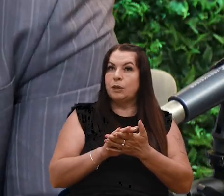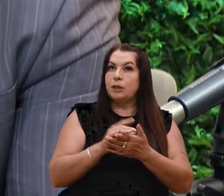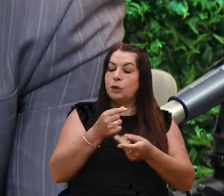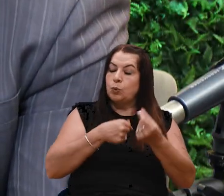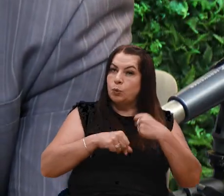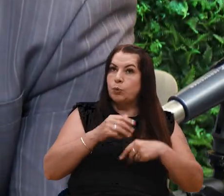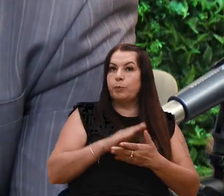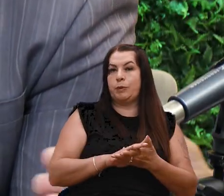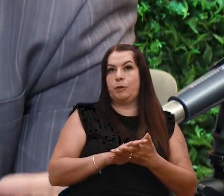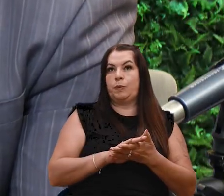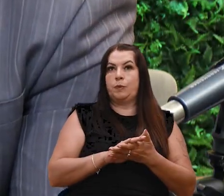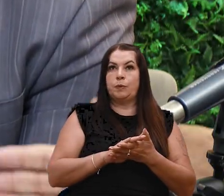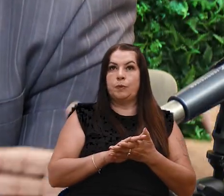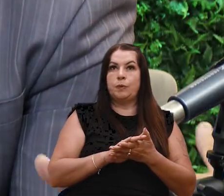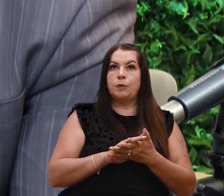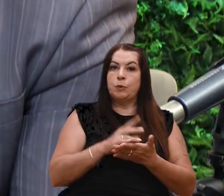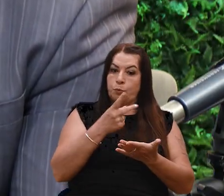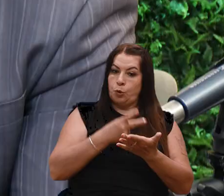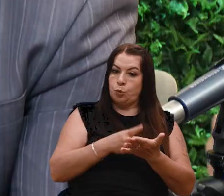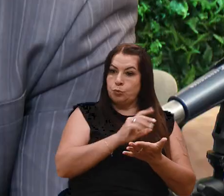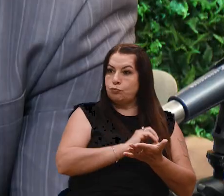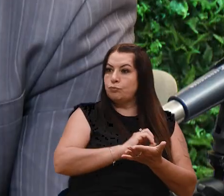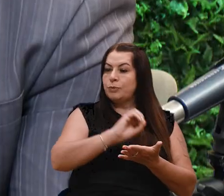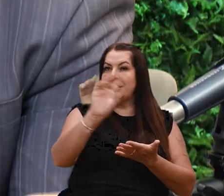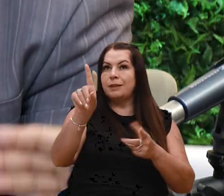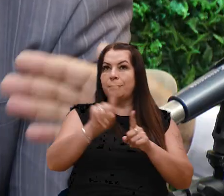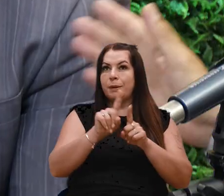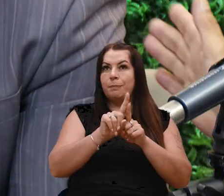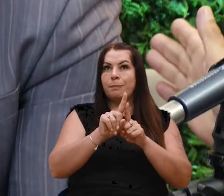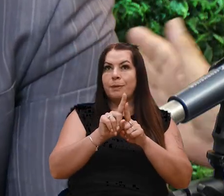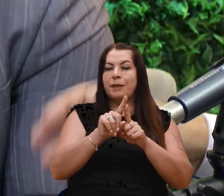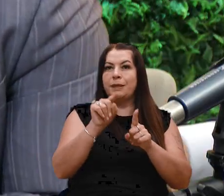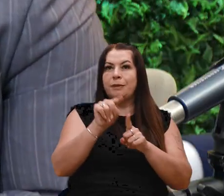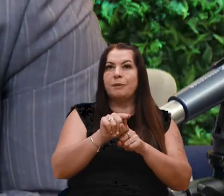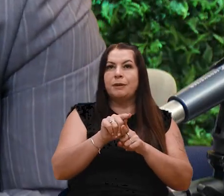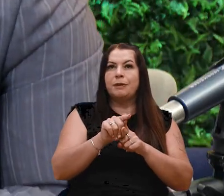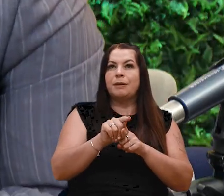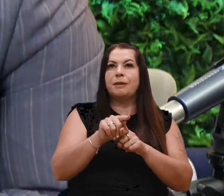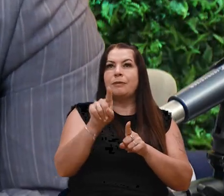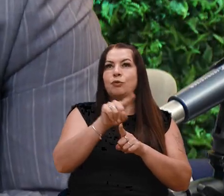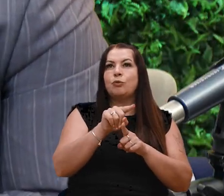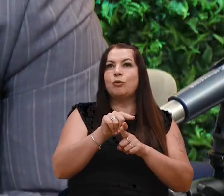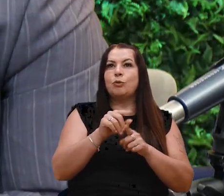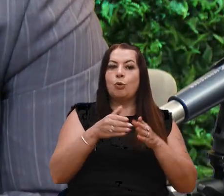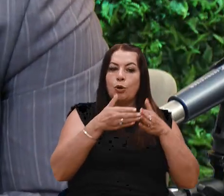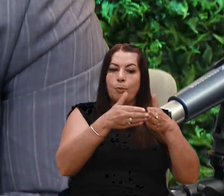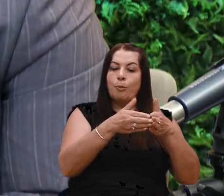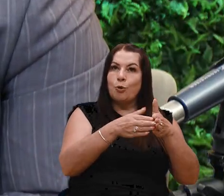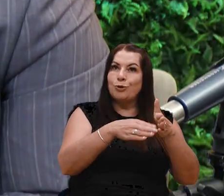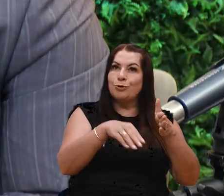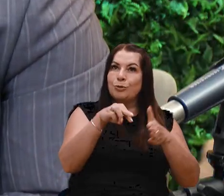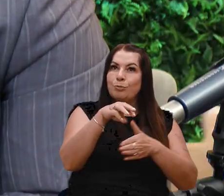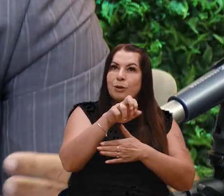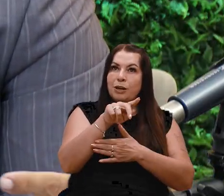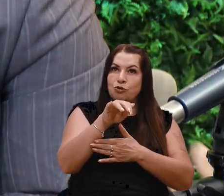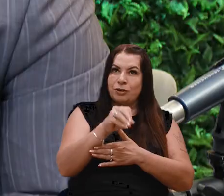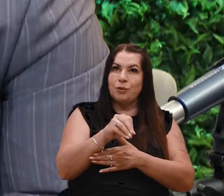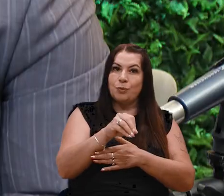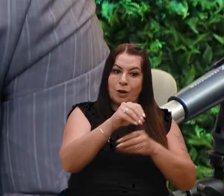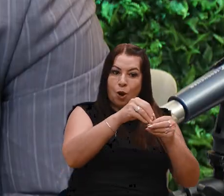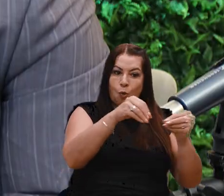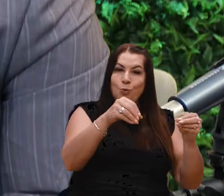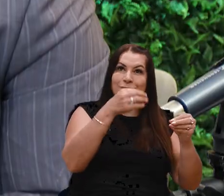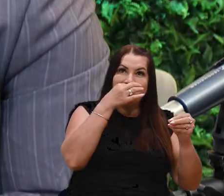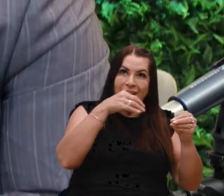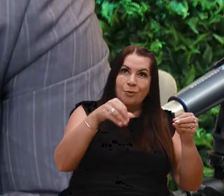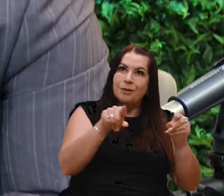economia, nossos produtos descendo ali, podendo pegar o Porto Meridional no Rio Grande do Sul, ali em Arroio do Sal, mas também podendo acessar